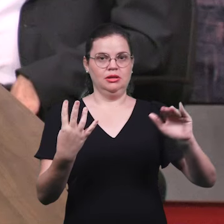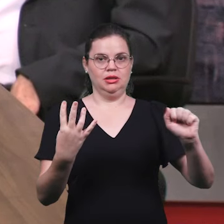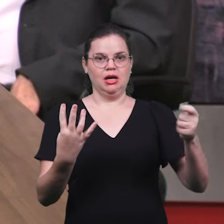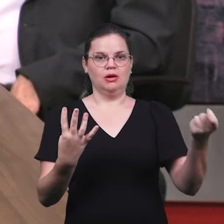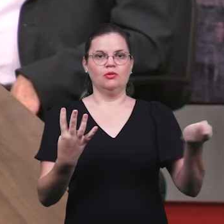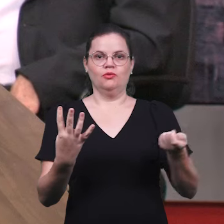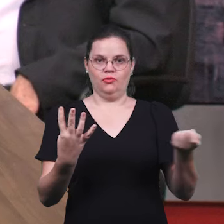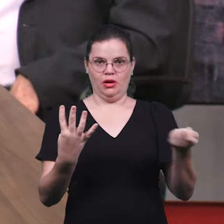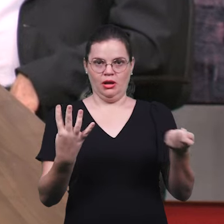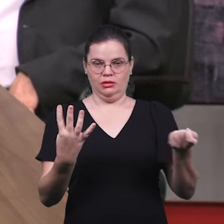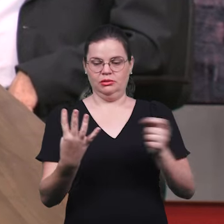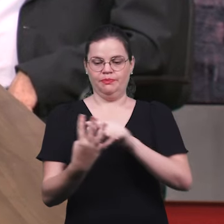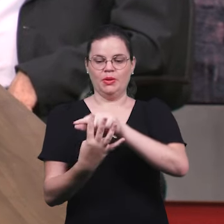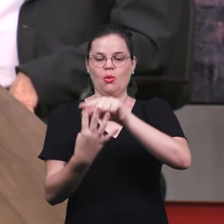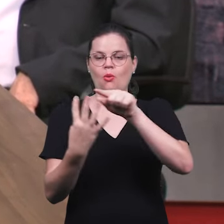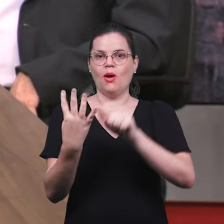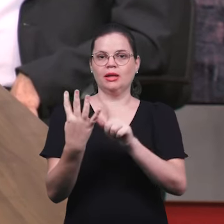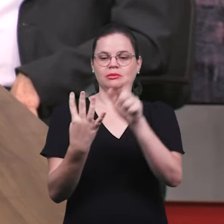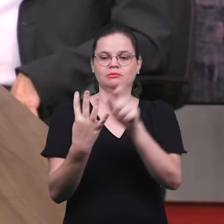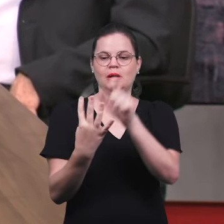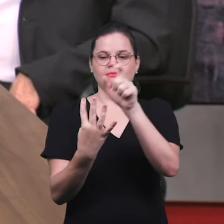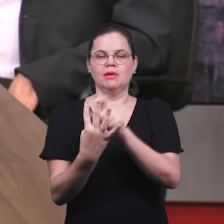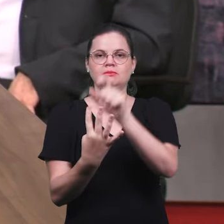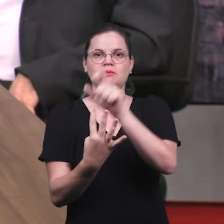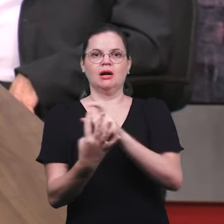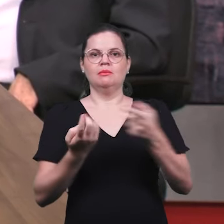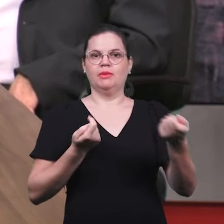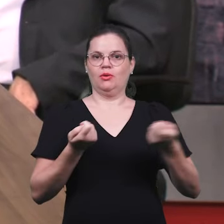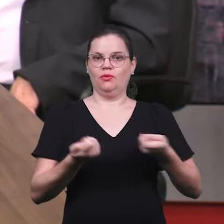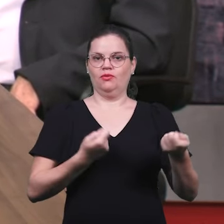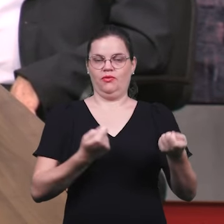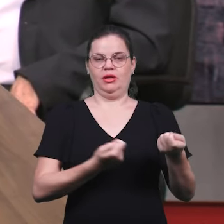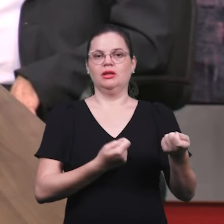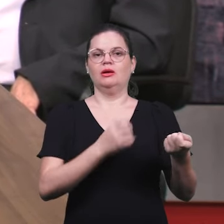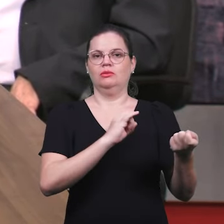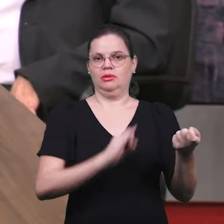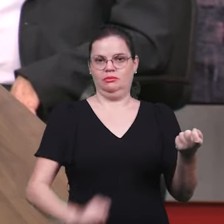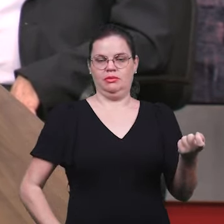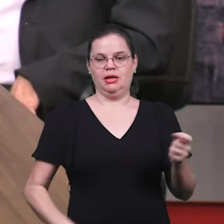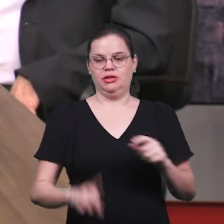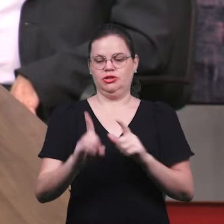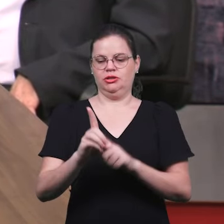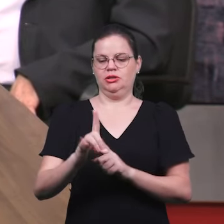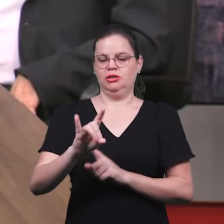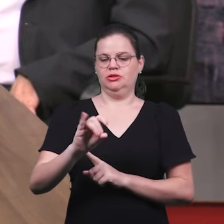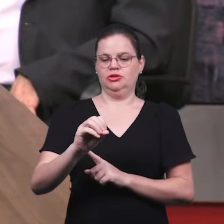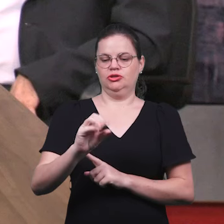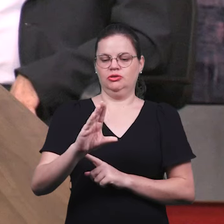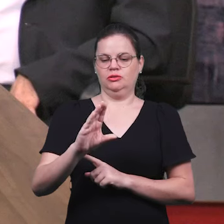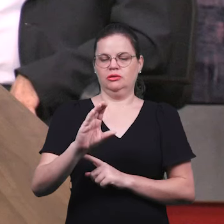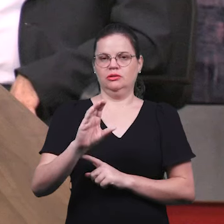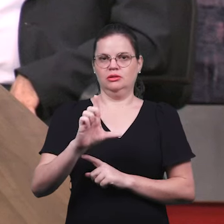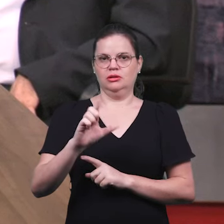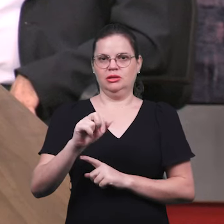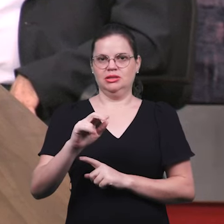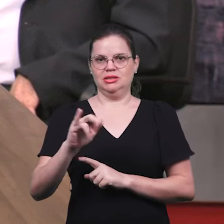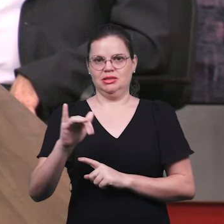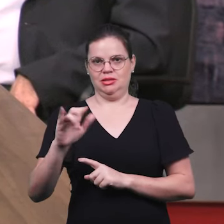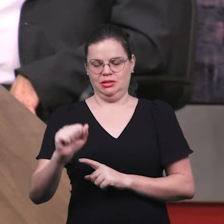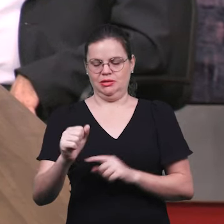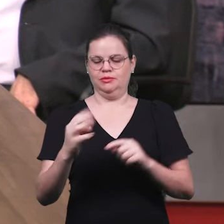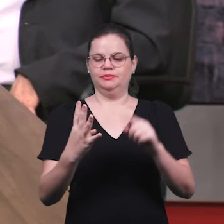maneira colegiada administrar Roma nesse período. Então nós tínhamos o Diocleciano e o Maximiano, eles